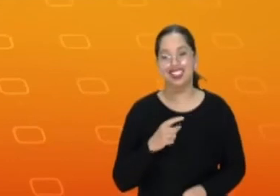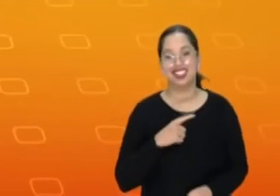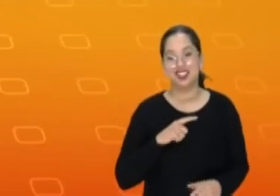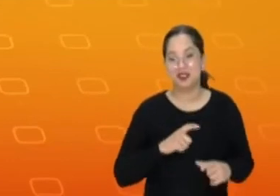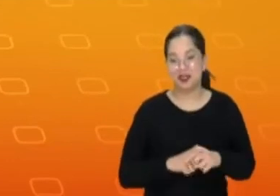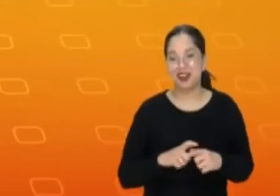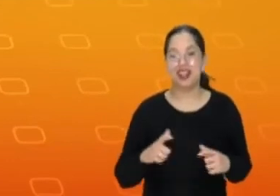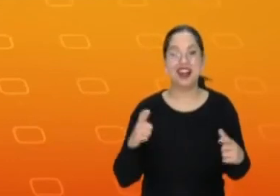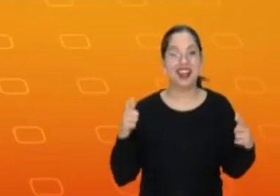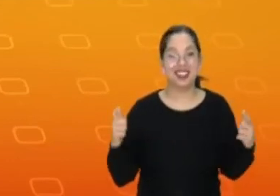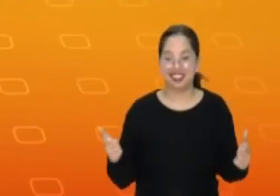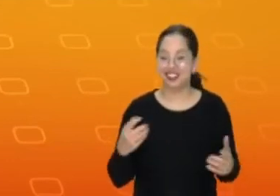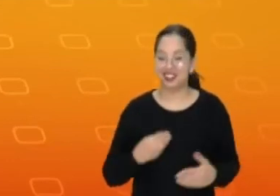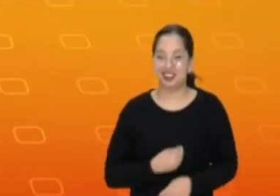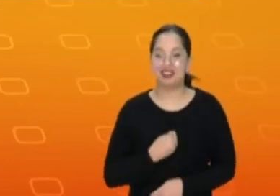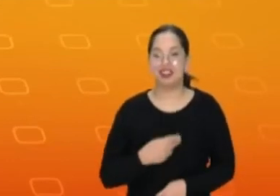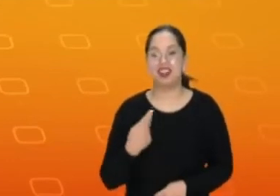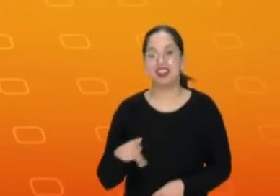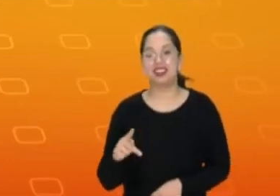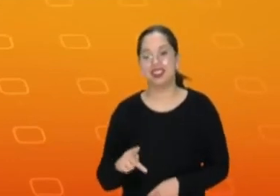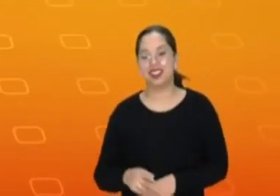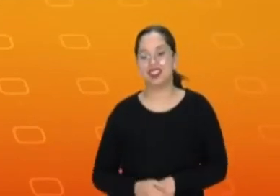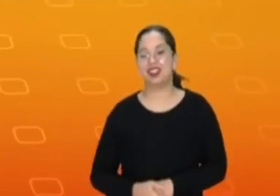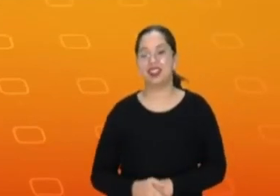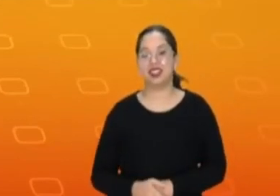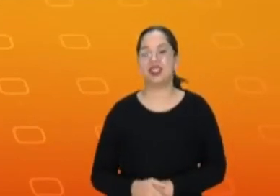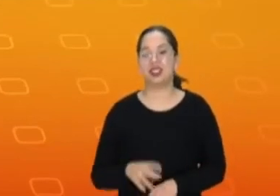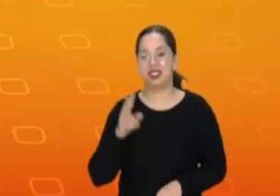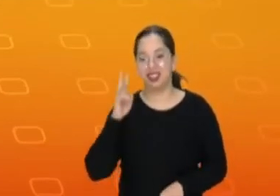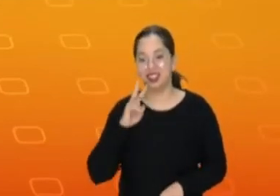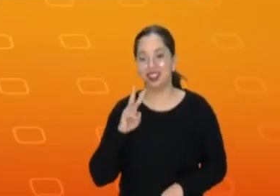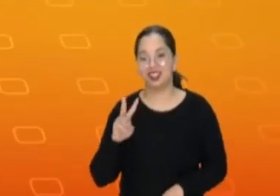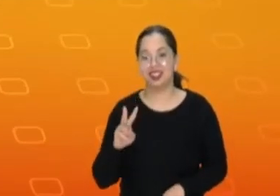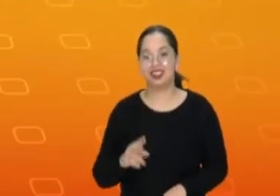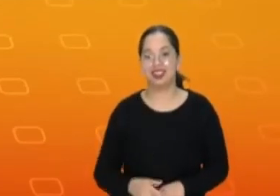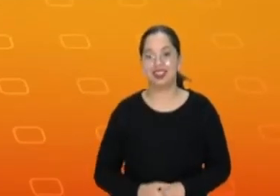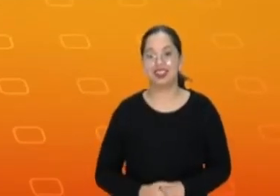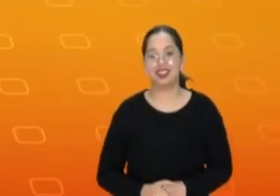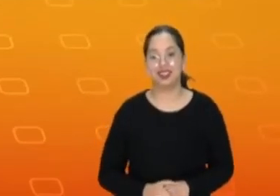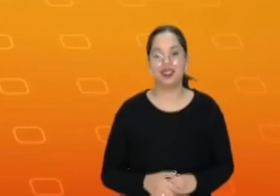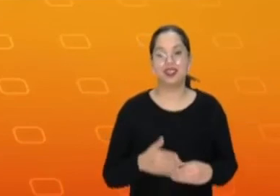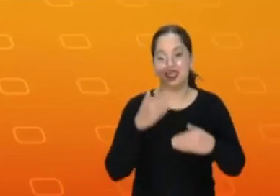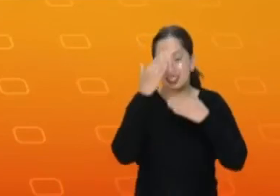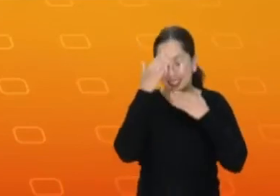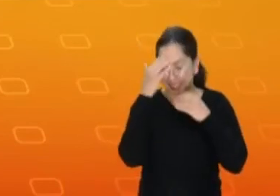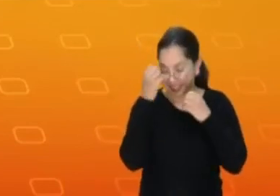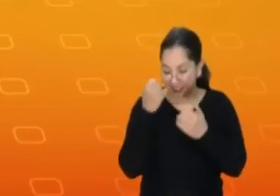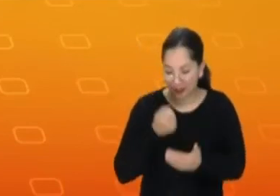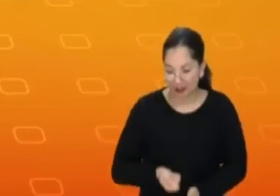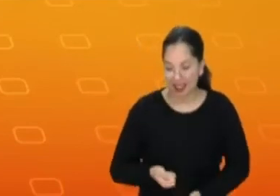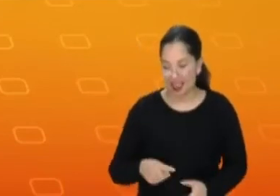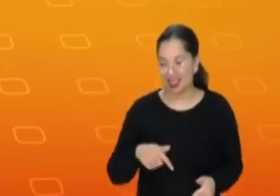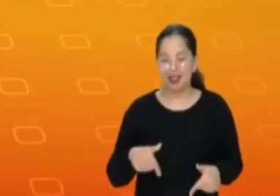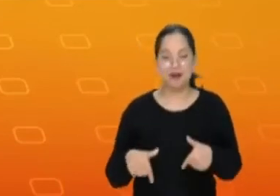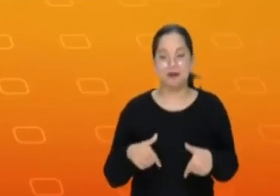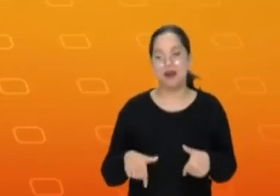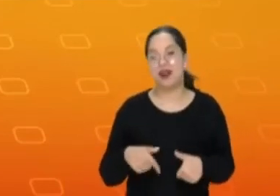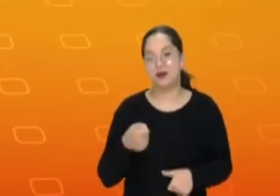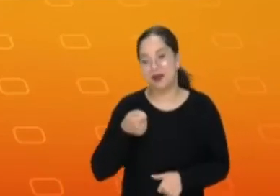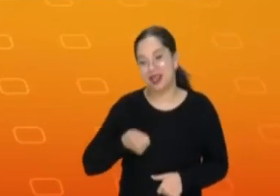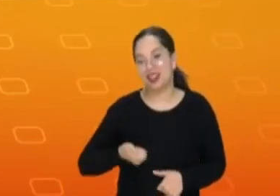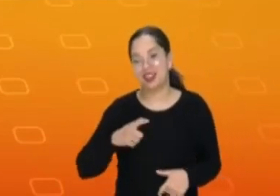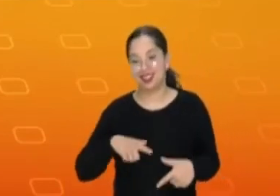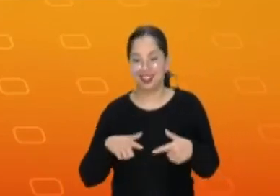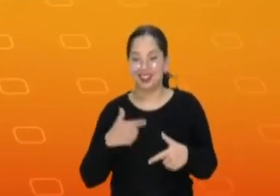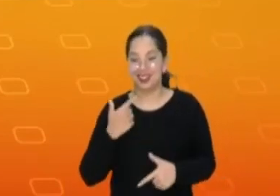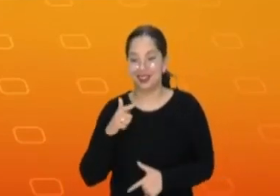Mas olhando para isso, sendo obrigado a trabalhar com banda base, sendo obrigado a não ter uma formação e buscar o conteúdo,